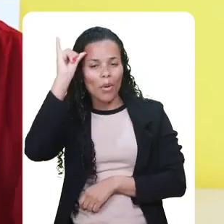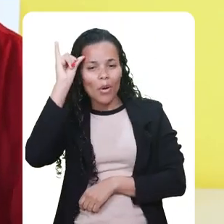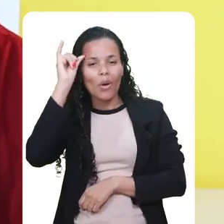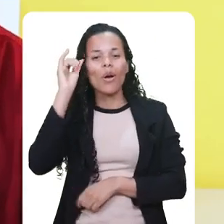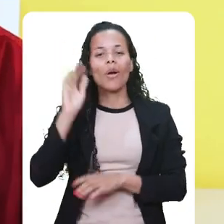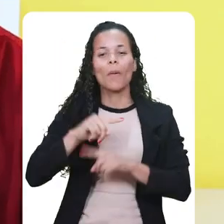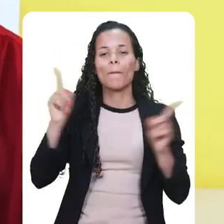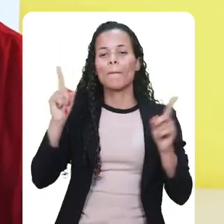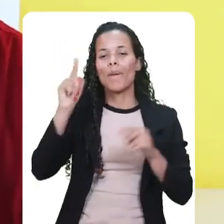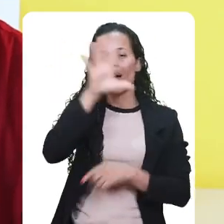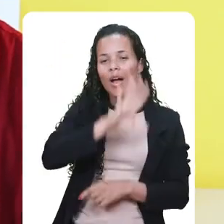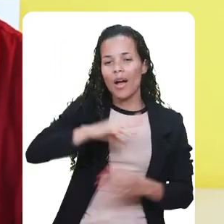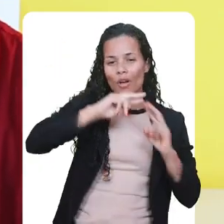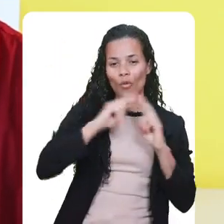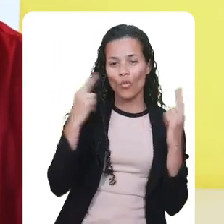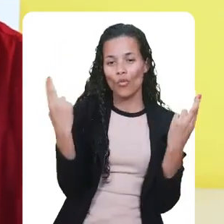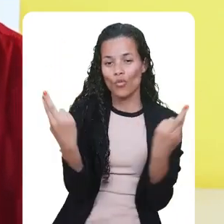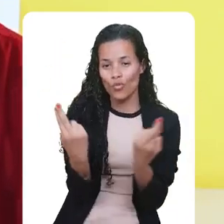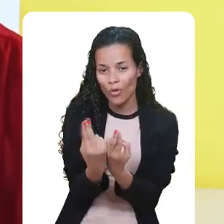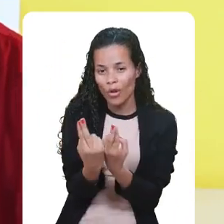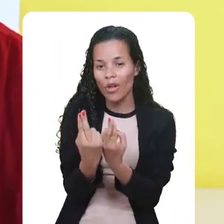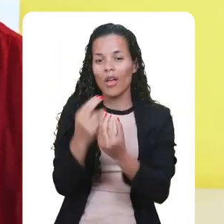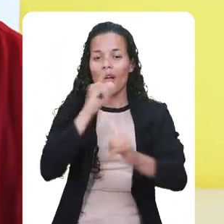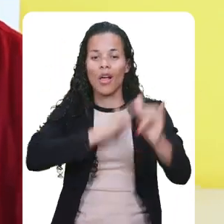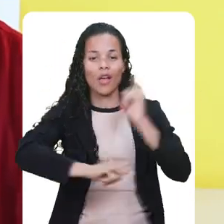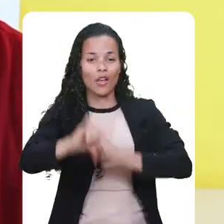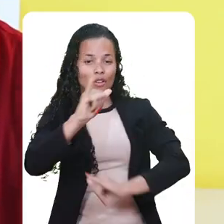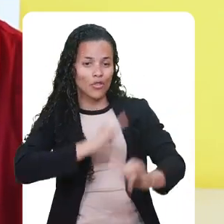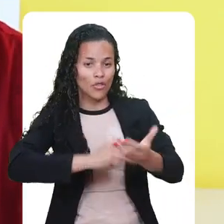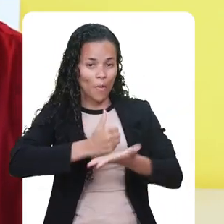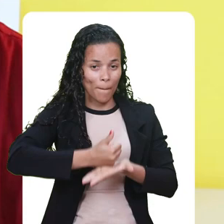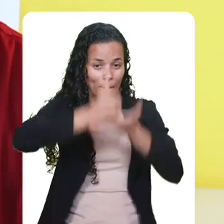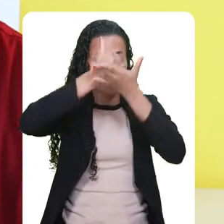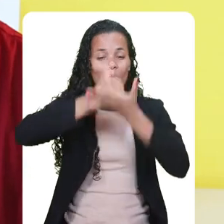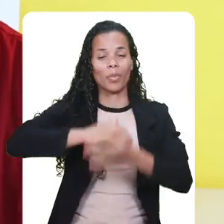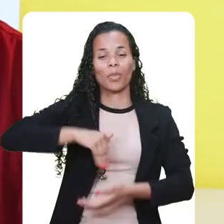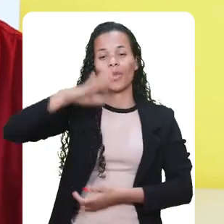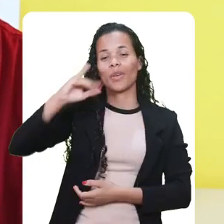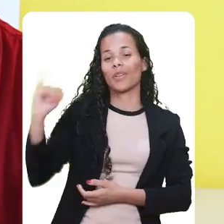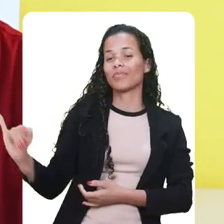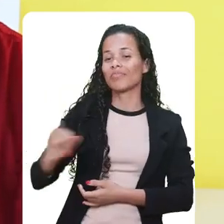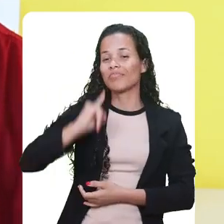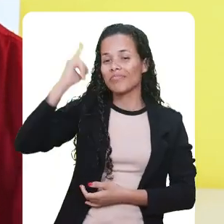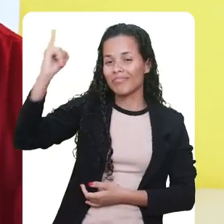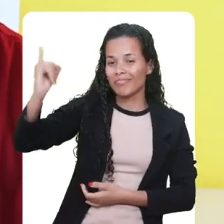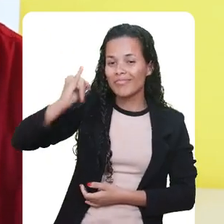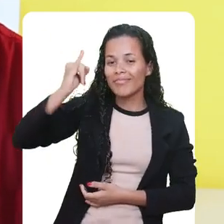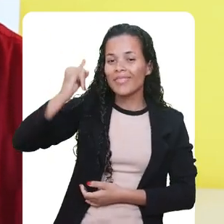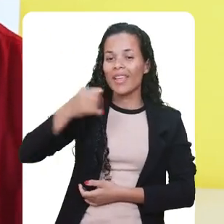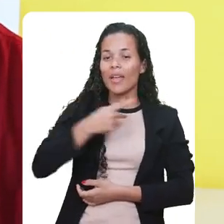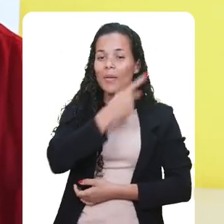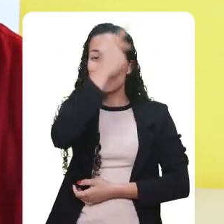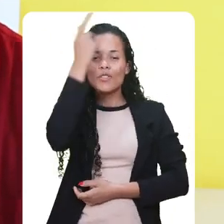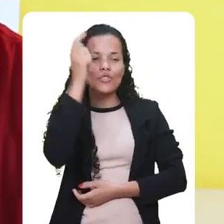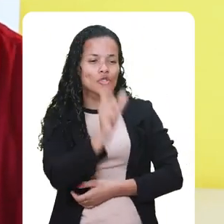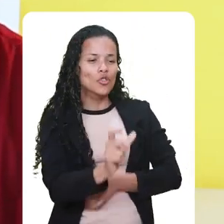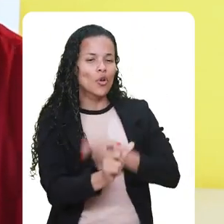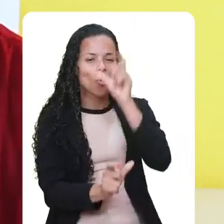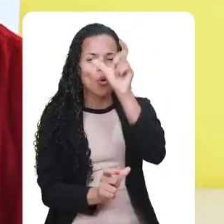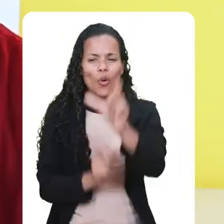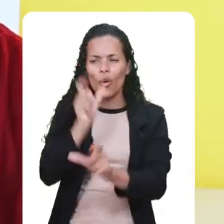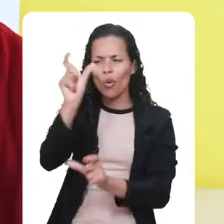algo internacional. A ajuda da internet e principalmente através de depoimento de